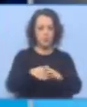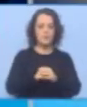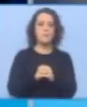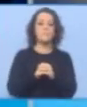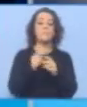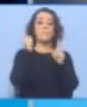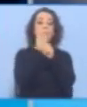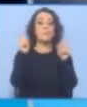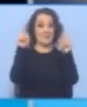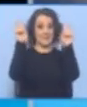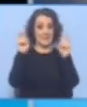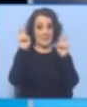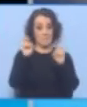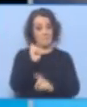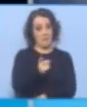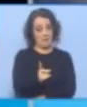cujo tema era precisamente